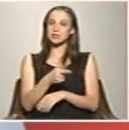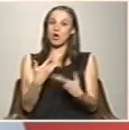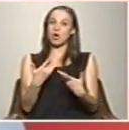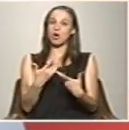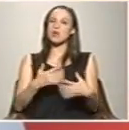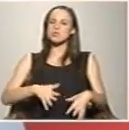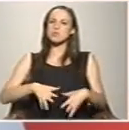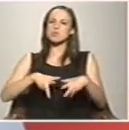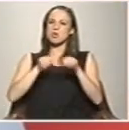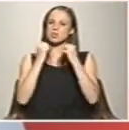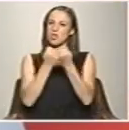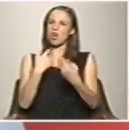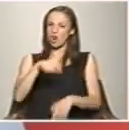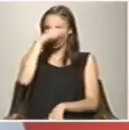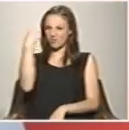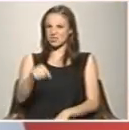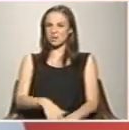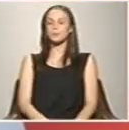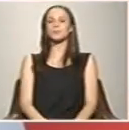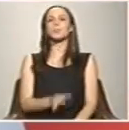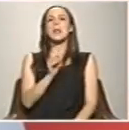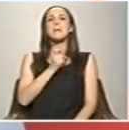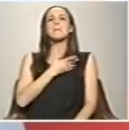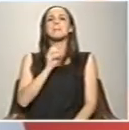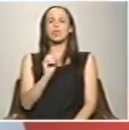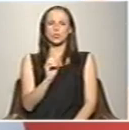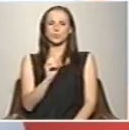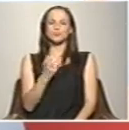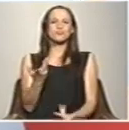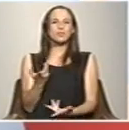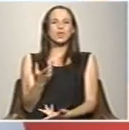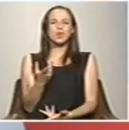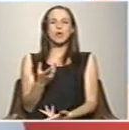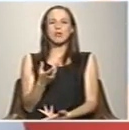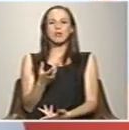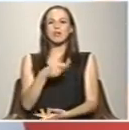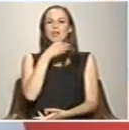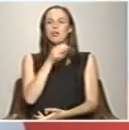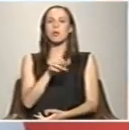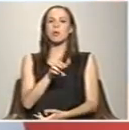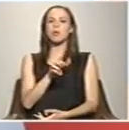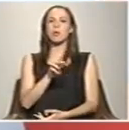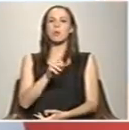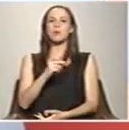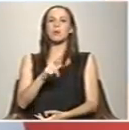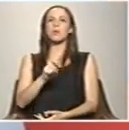evolução da nossa sociedade. Uhum. Pedro, pegando nisto aqui que o Manuel Lemos disse agora mesmo,